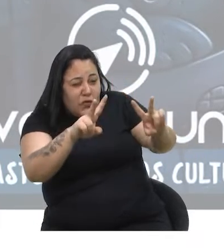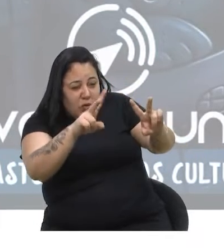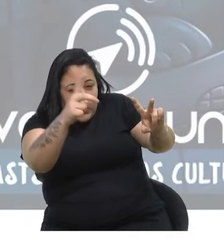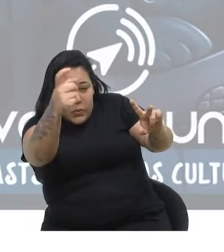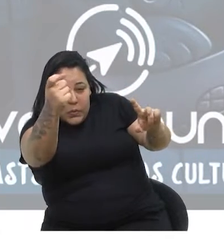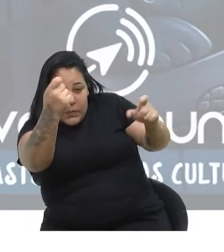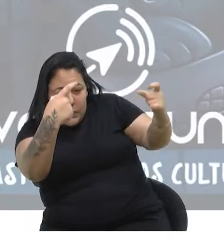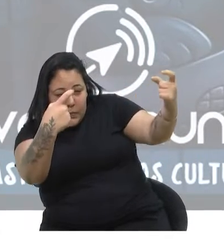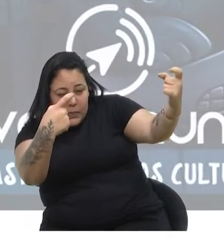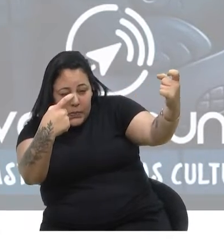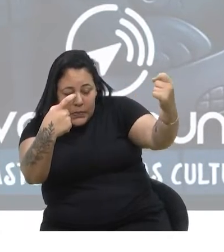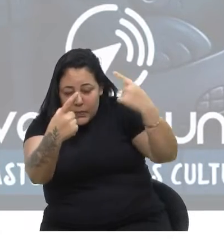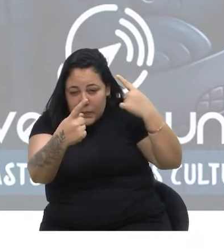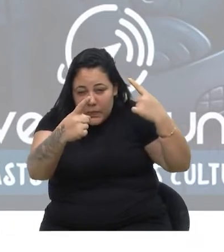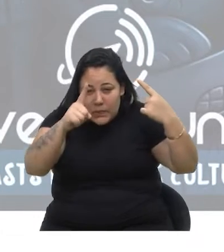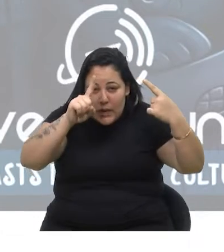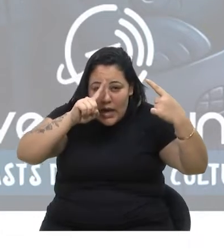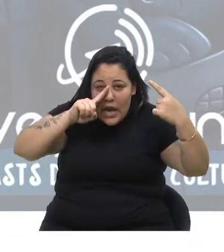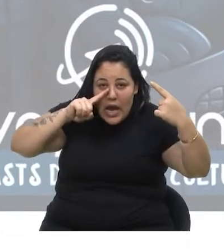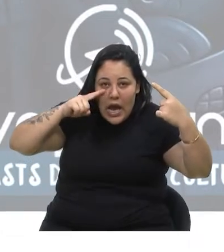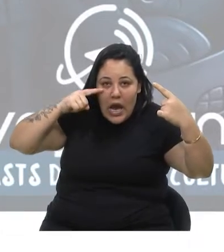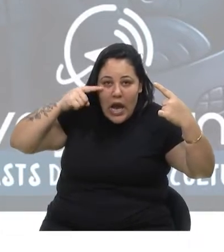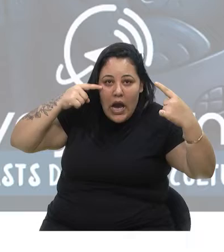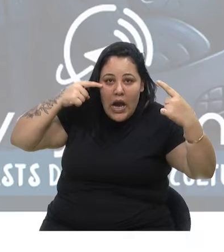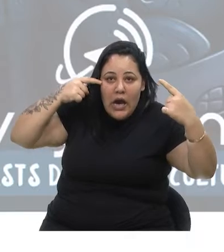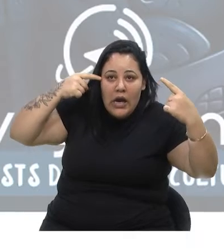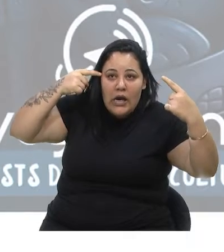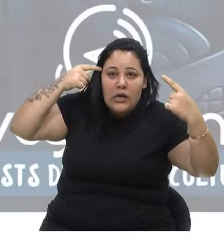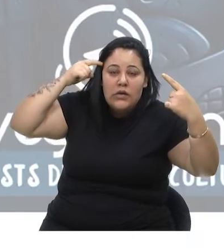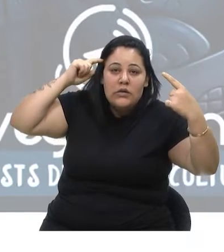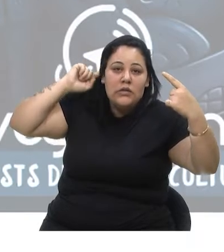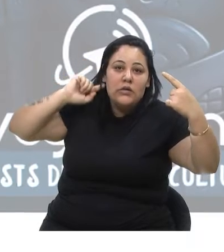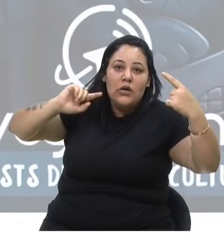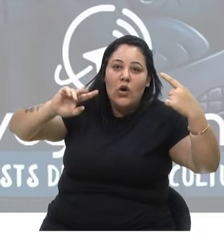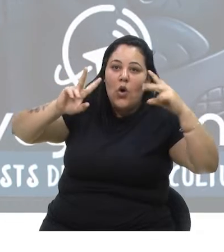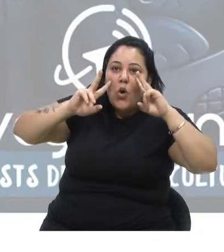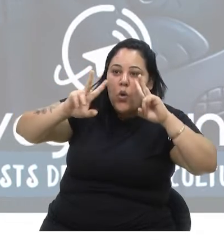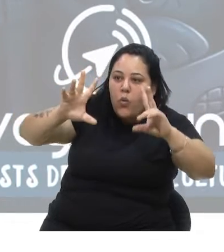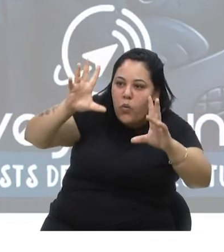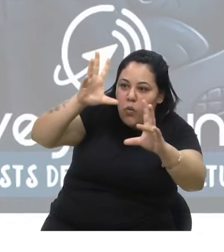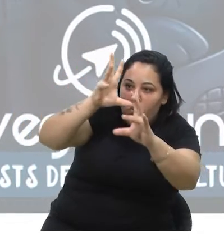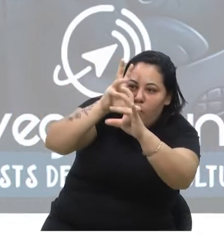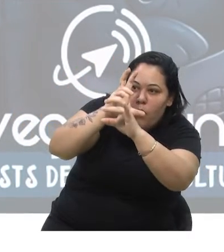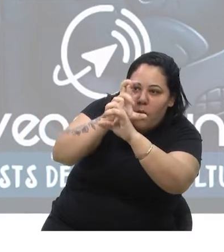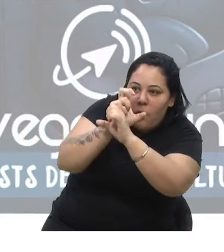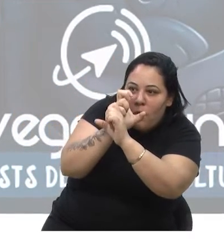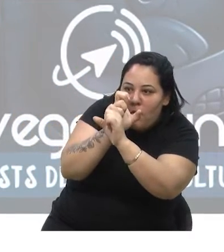2 pontos amarelos brilhantes na escuridão. Eram os olhos de um puma.